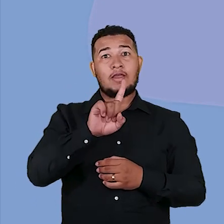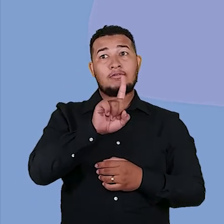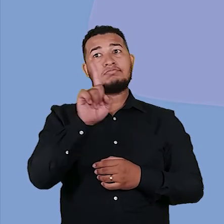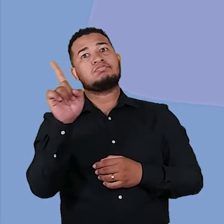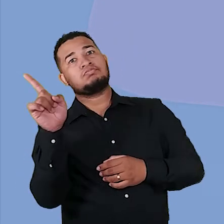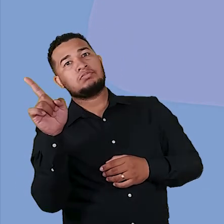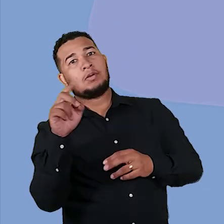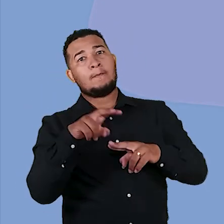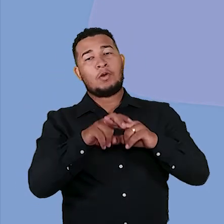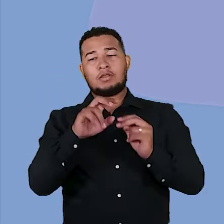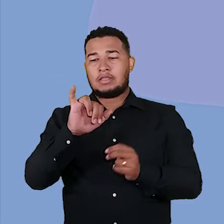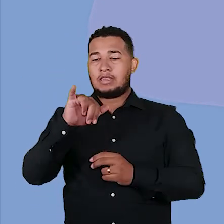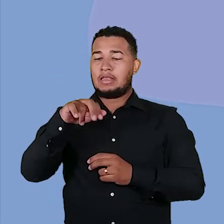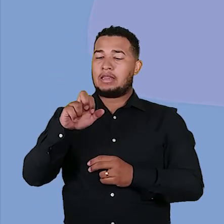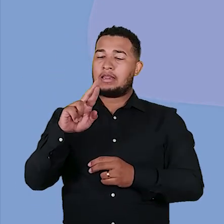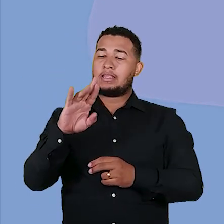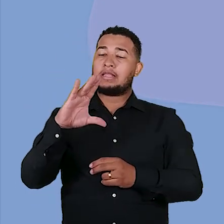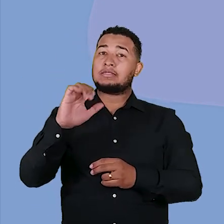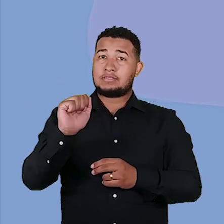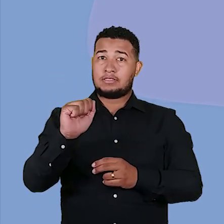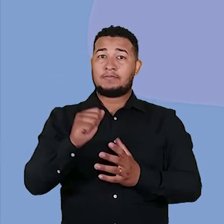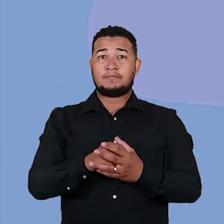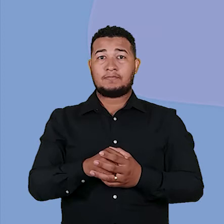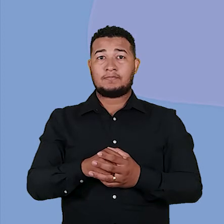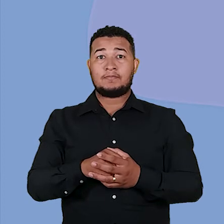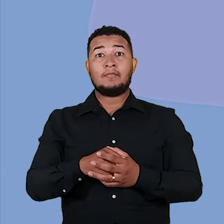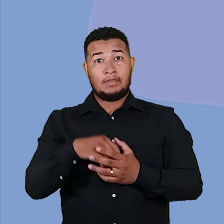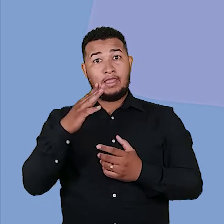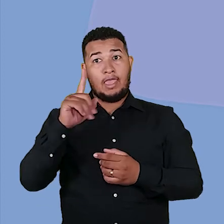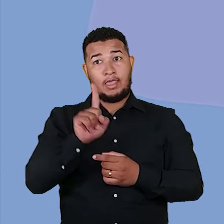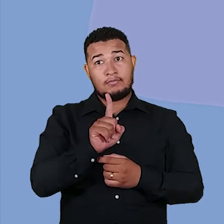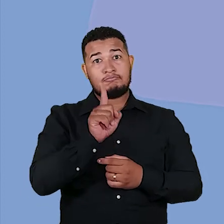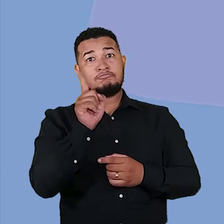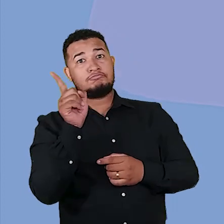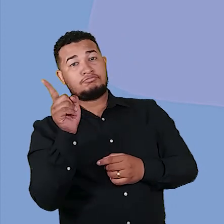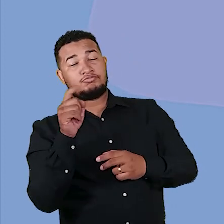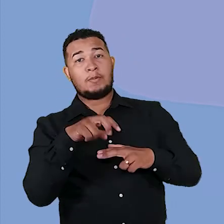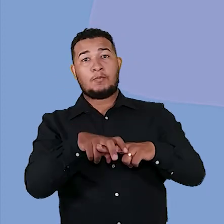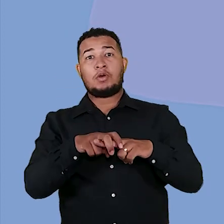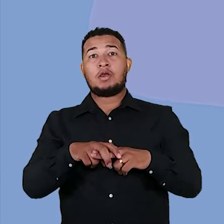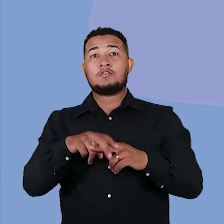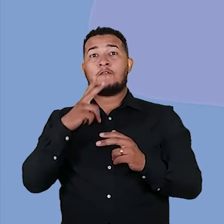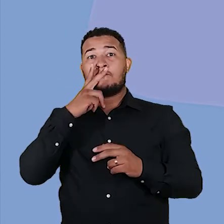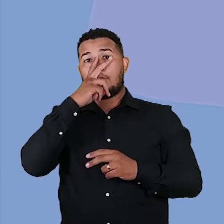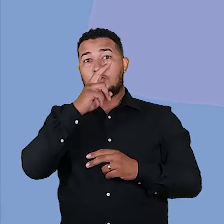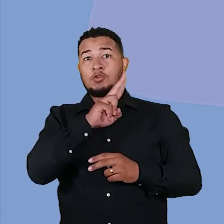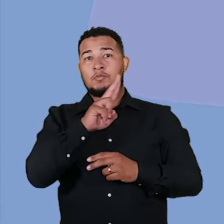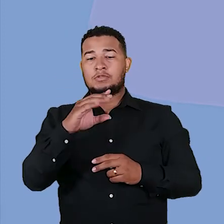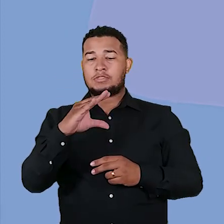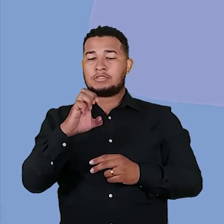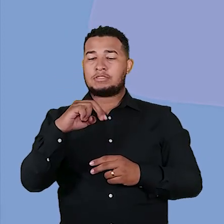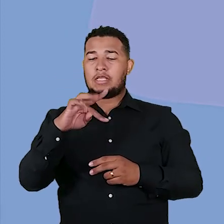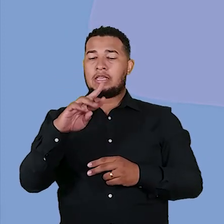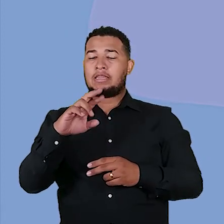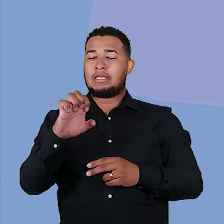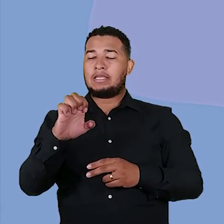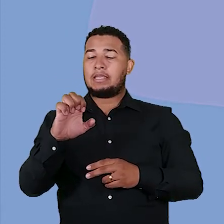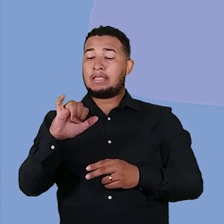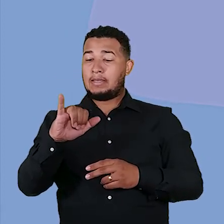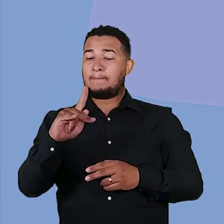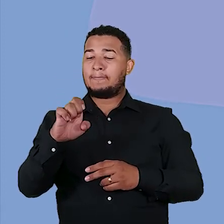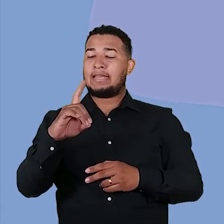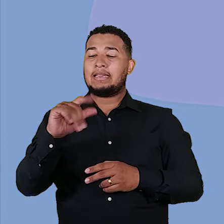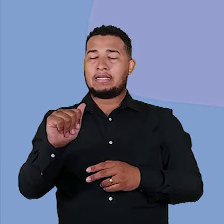B. Somos lançados para fora da curva em virtude da inércia. C. Somos lançados para fora da curva em virtude de uma força denominada de